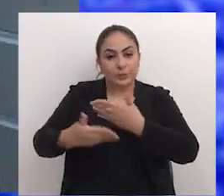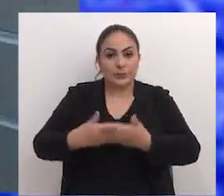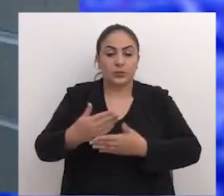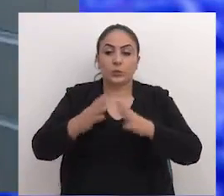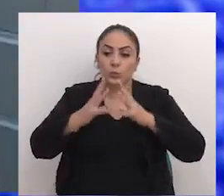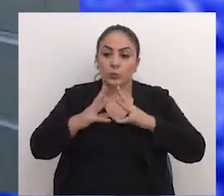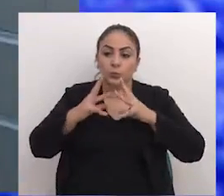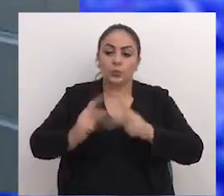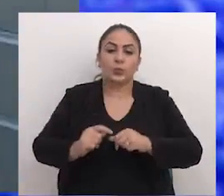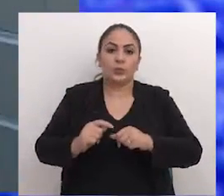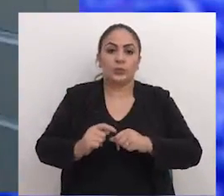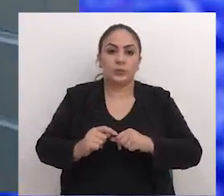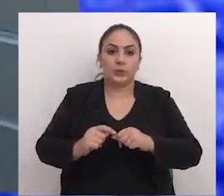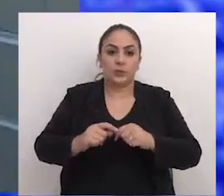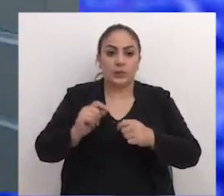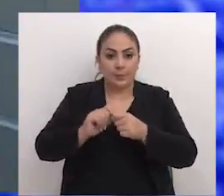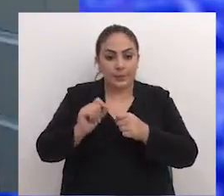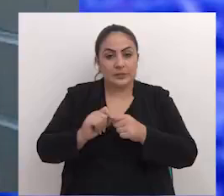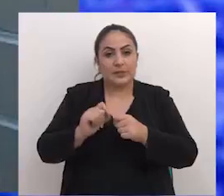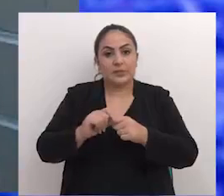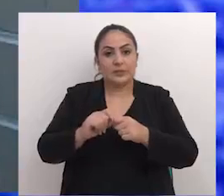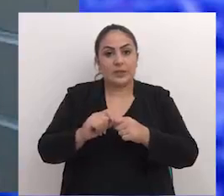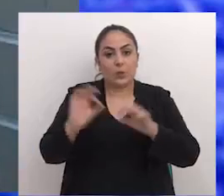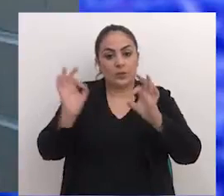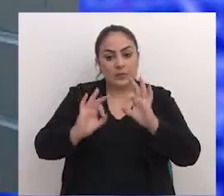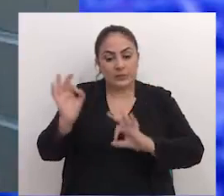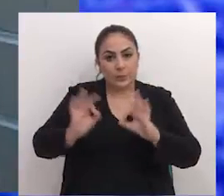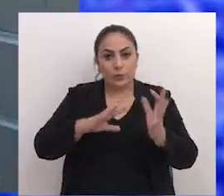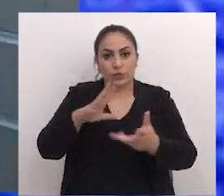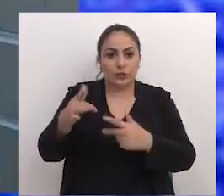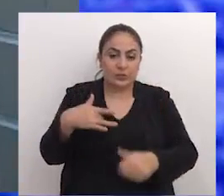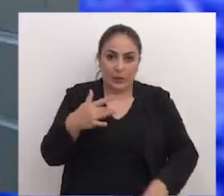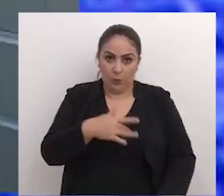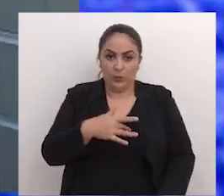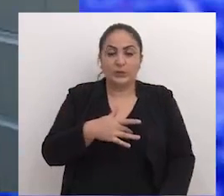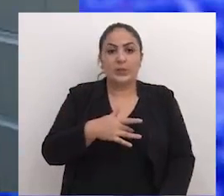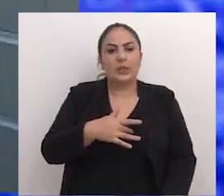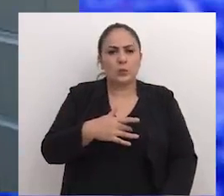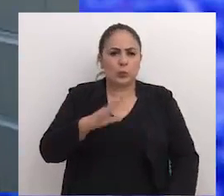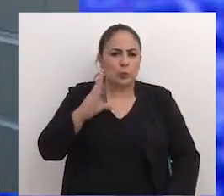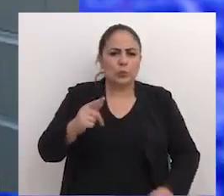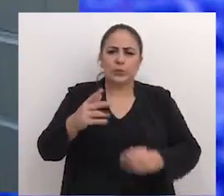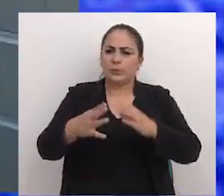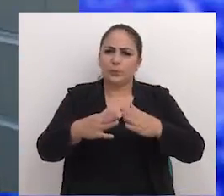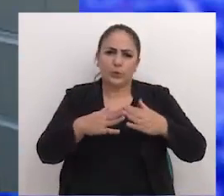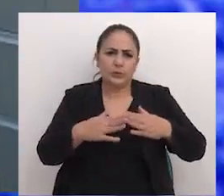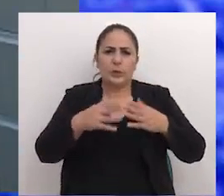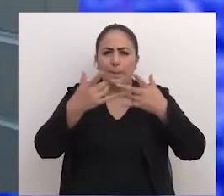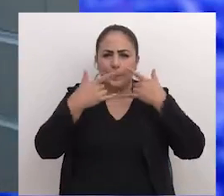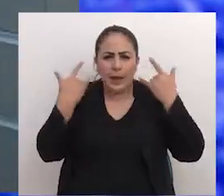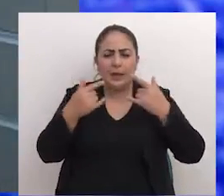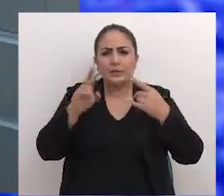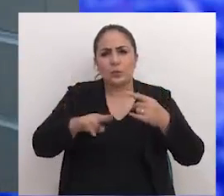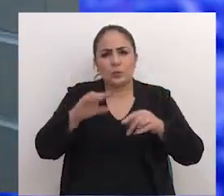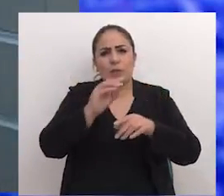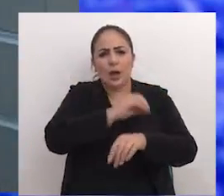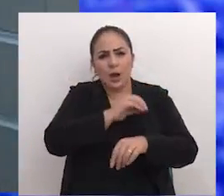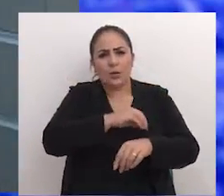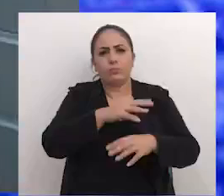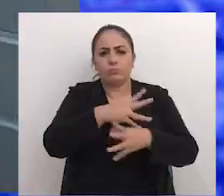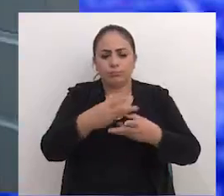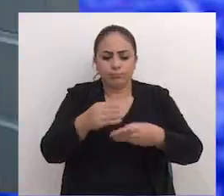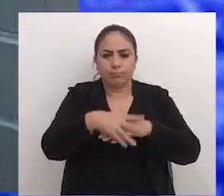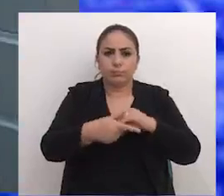presencial com todas, né, com tudo que é recomendado pela Organização Mundial de Saúde, todas as medidas, máscara, uso de álcool